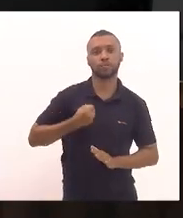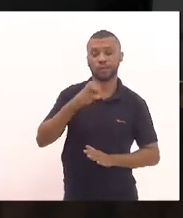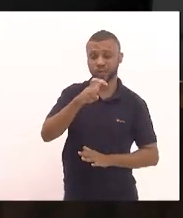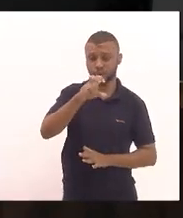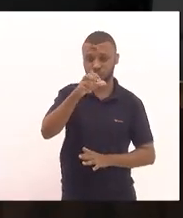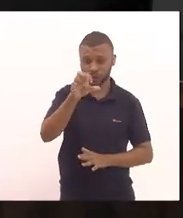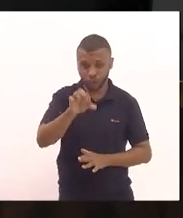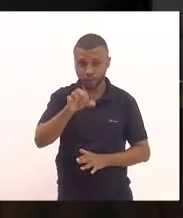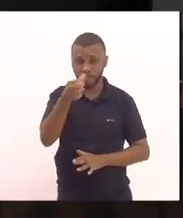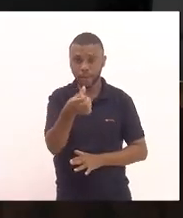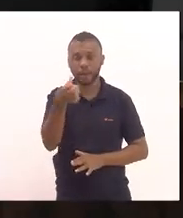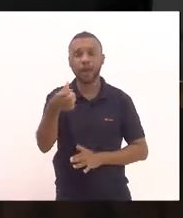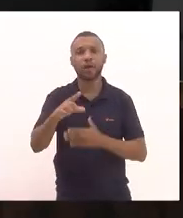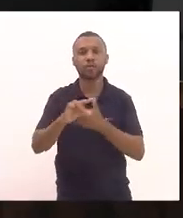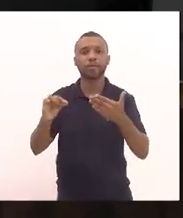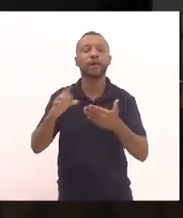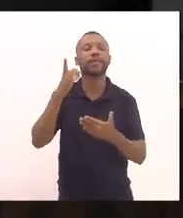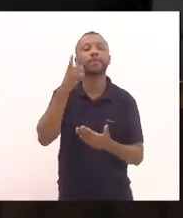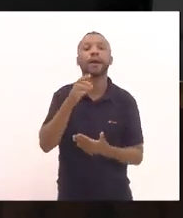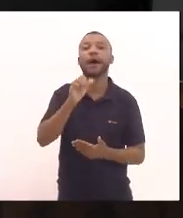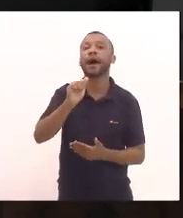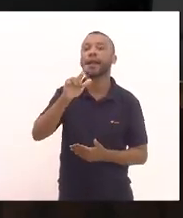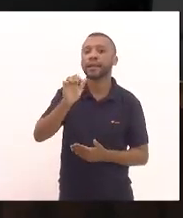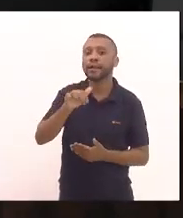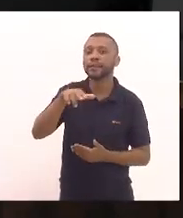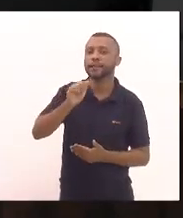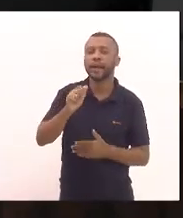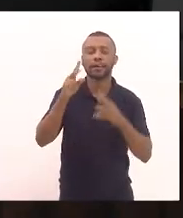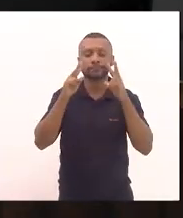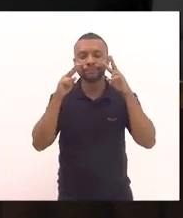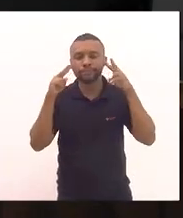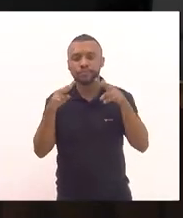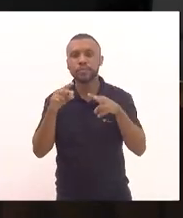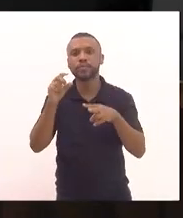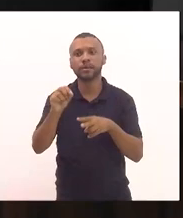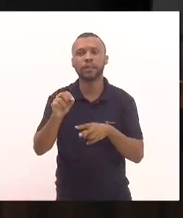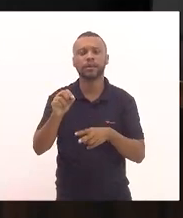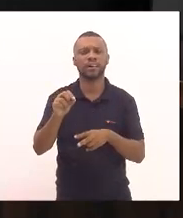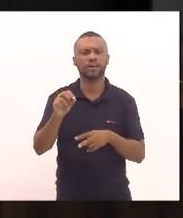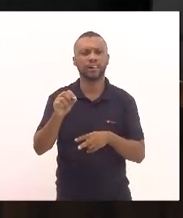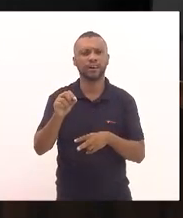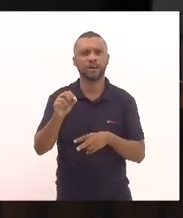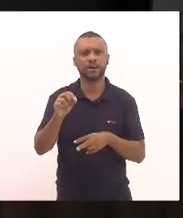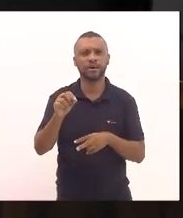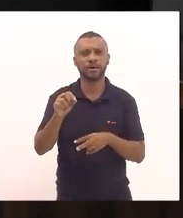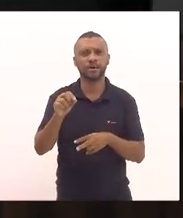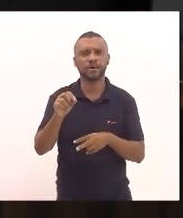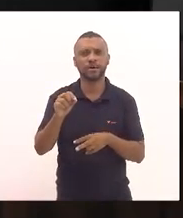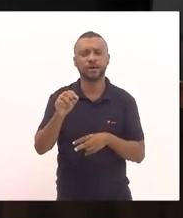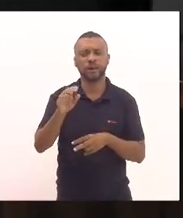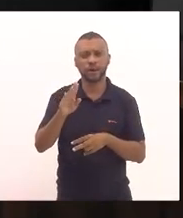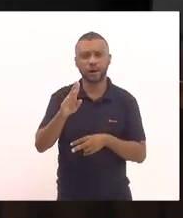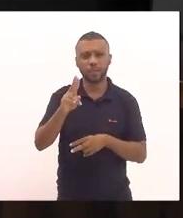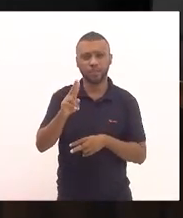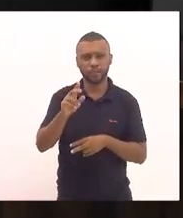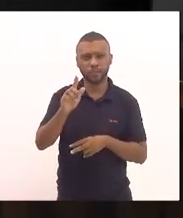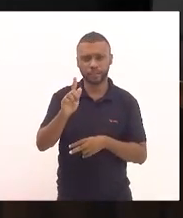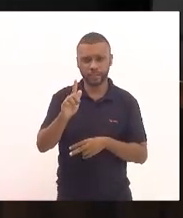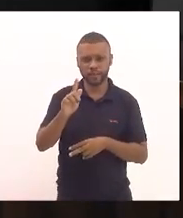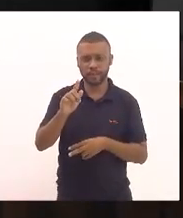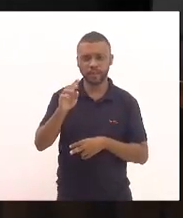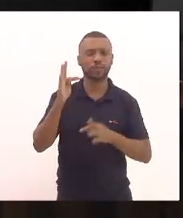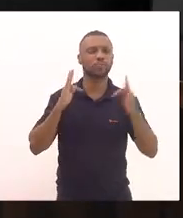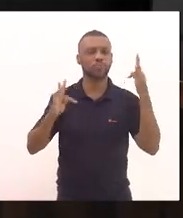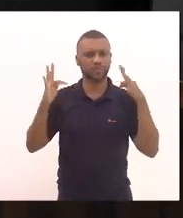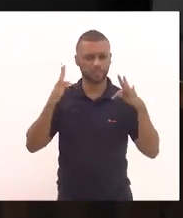5966 de 22, de autoria da deputada Alana Passos, que reconhece os bugueiros e os serviços de bug turismo como uma atividade